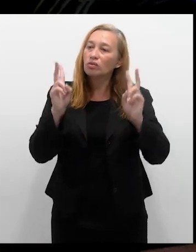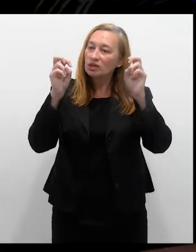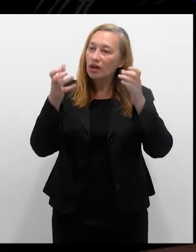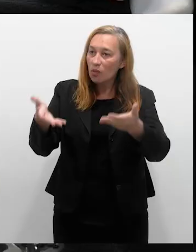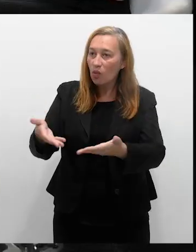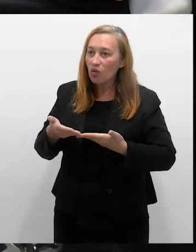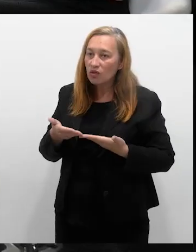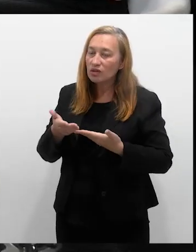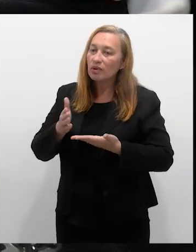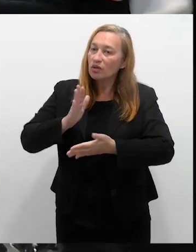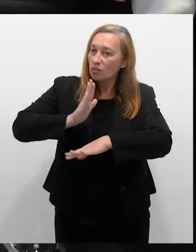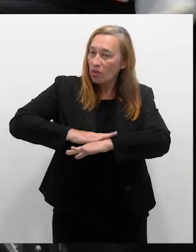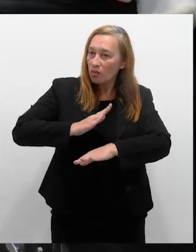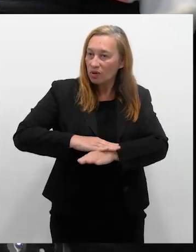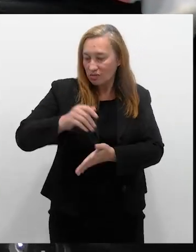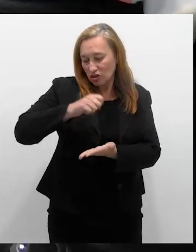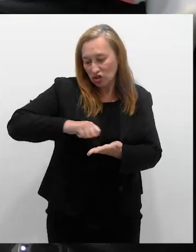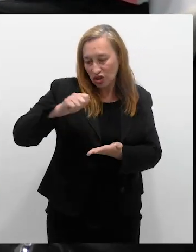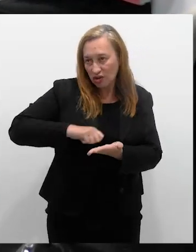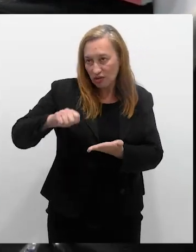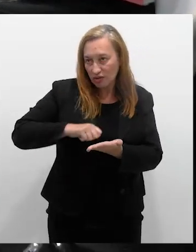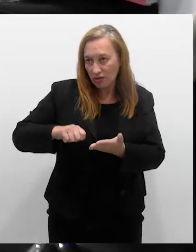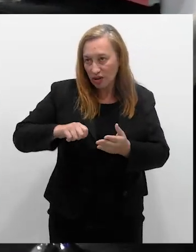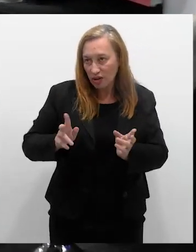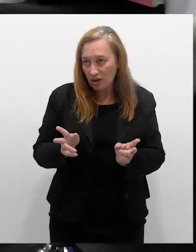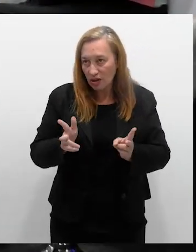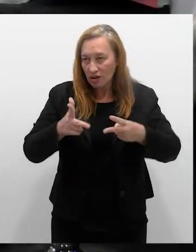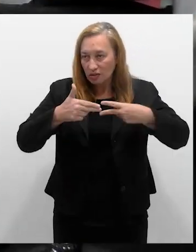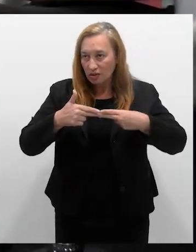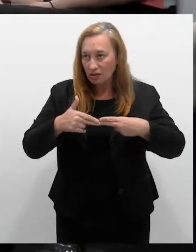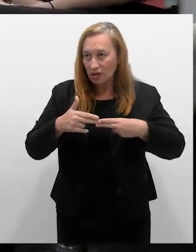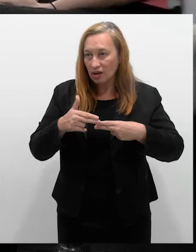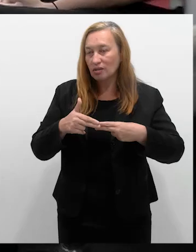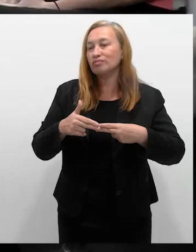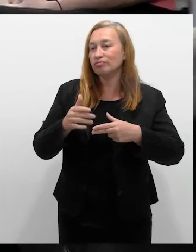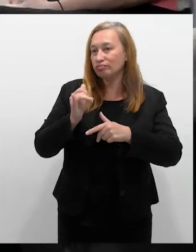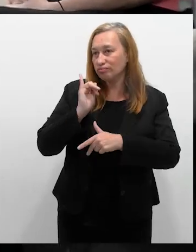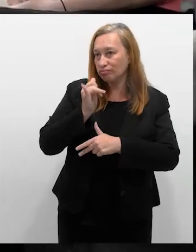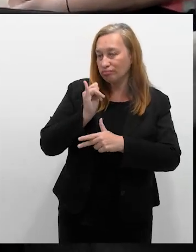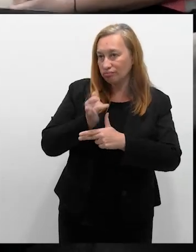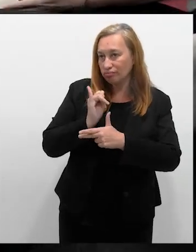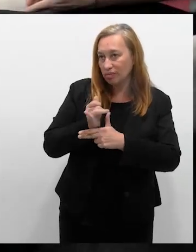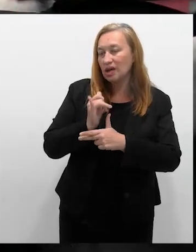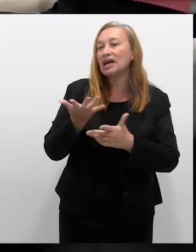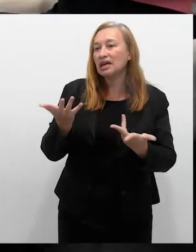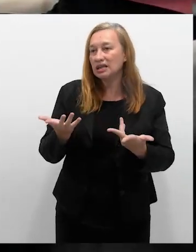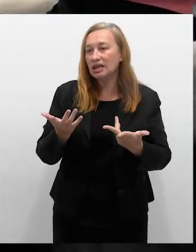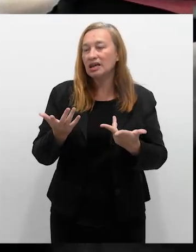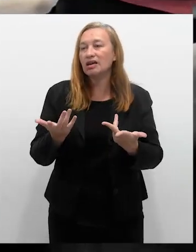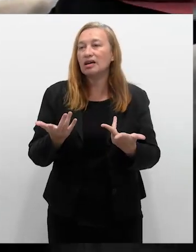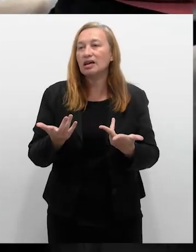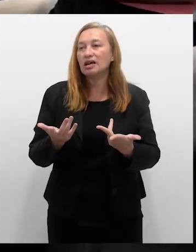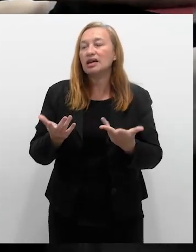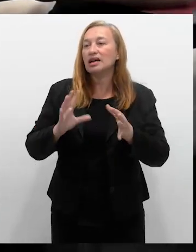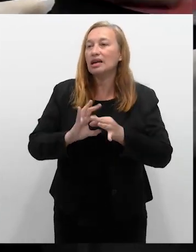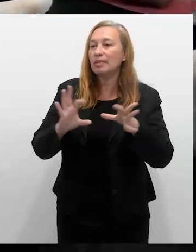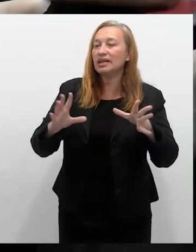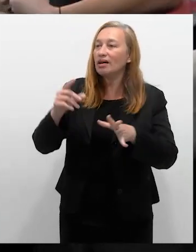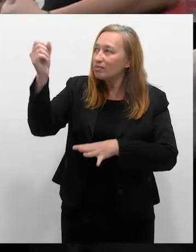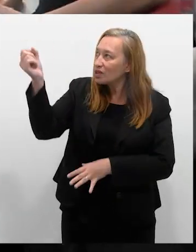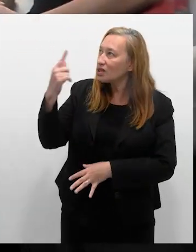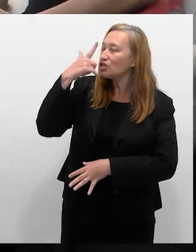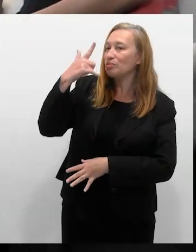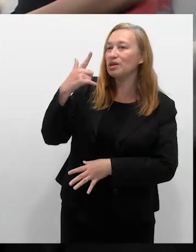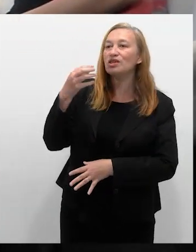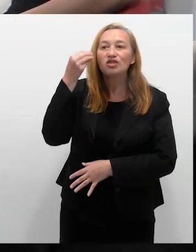esse tema é só um convite, mas na hora de escrever o roteiro do curta, eles têm total liberdade, com esse estímulo especial para que